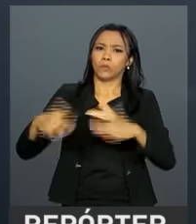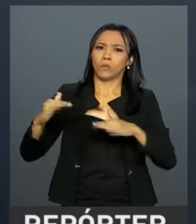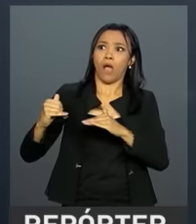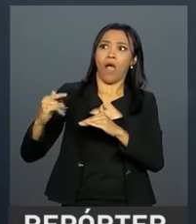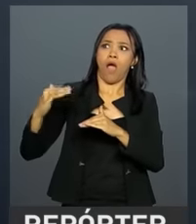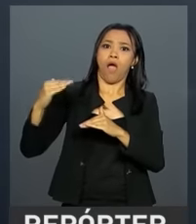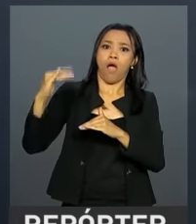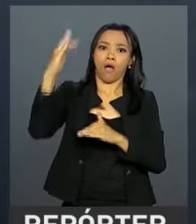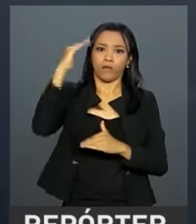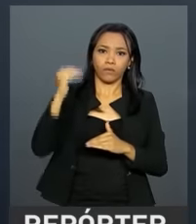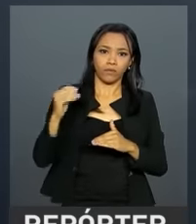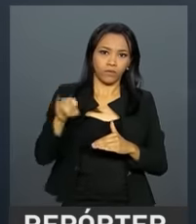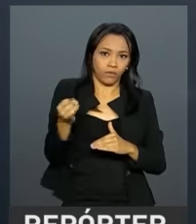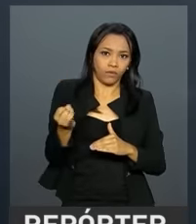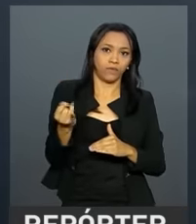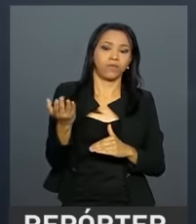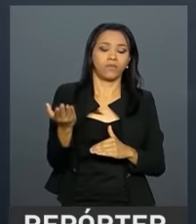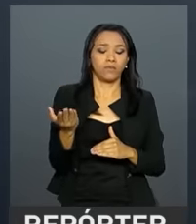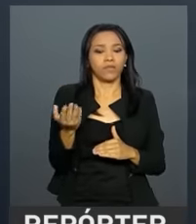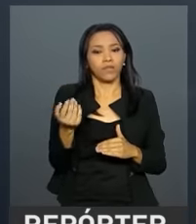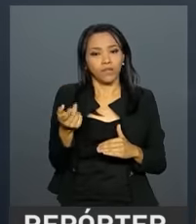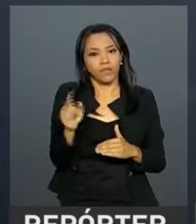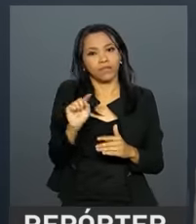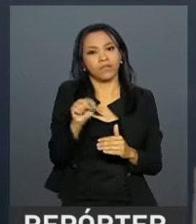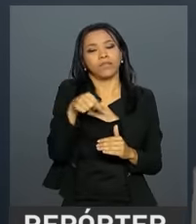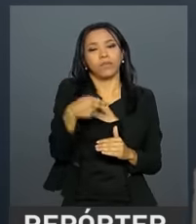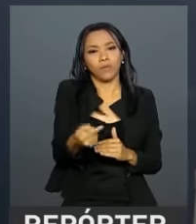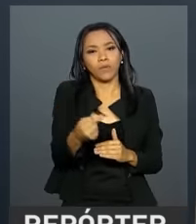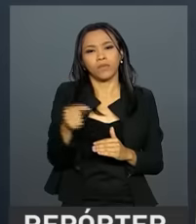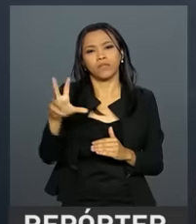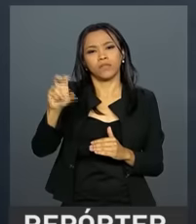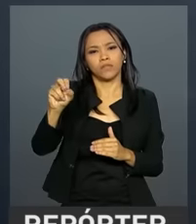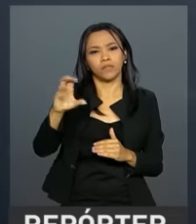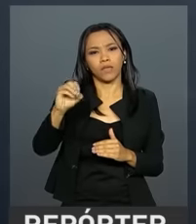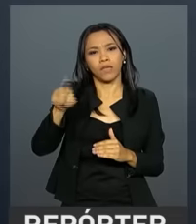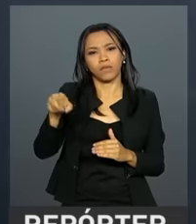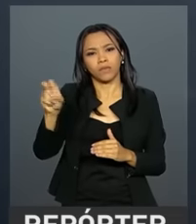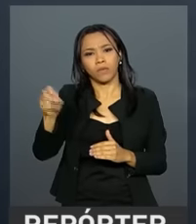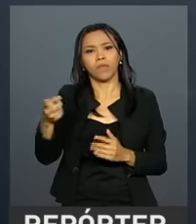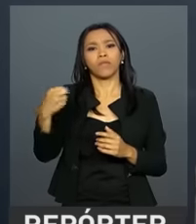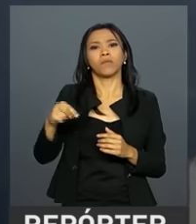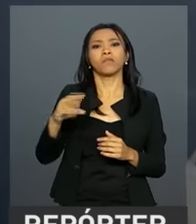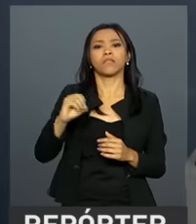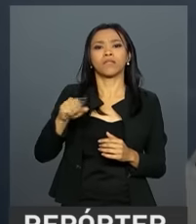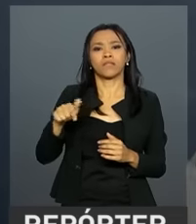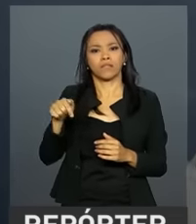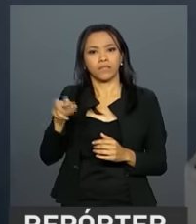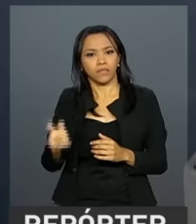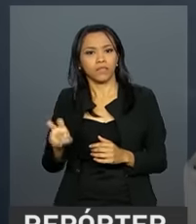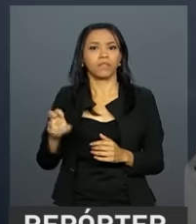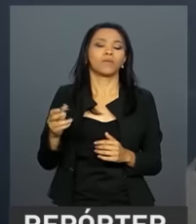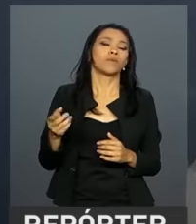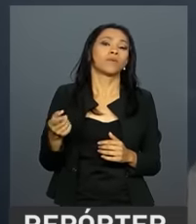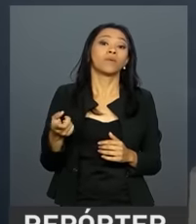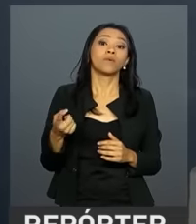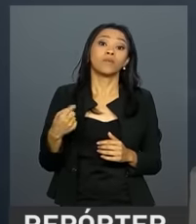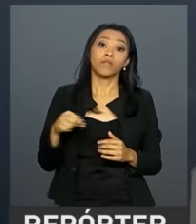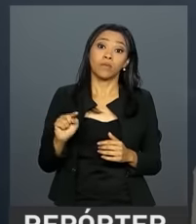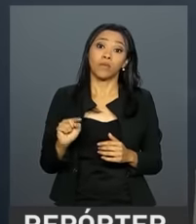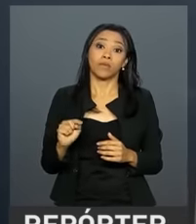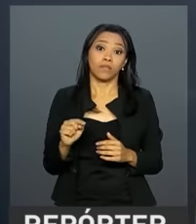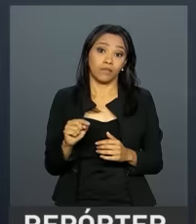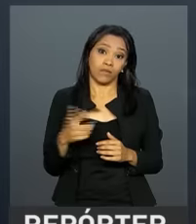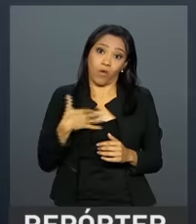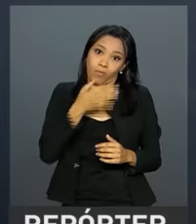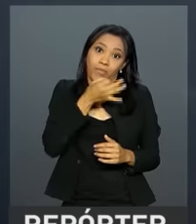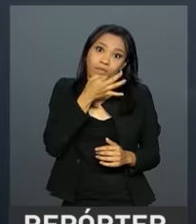alto e que logo veio eh num primeiro momento 0,50 agora 0,75 e sem querer naturalmente dar palpite na área